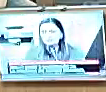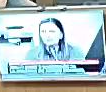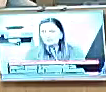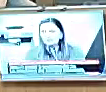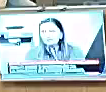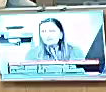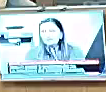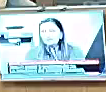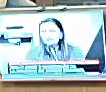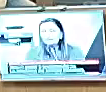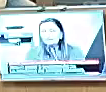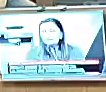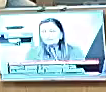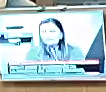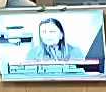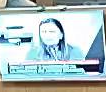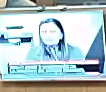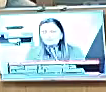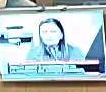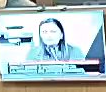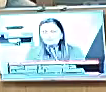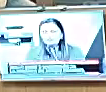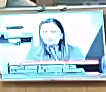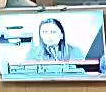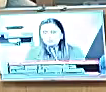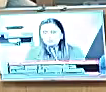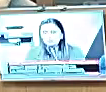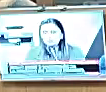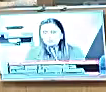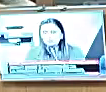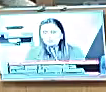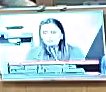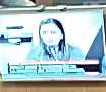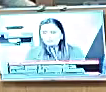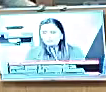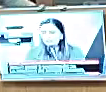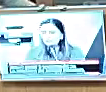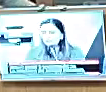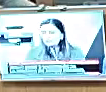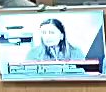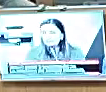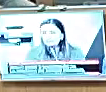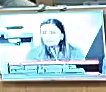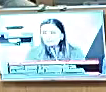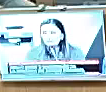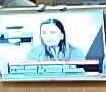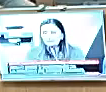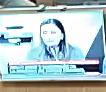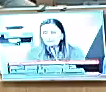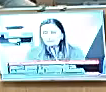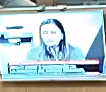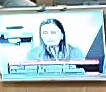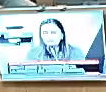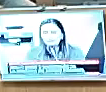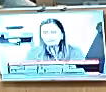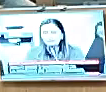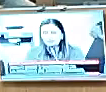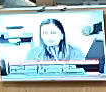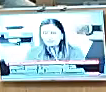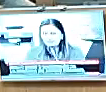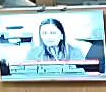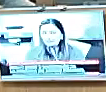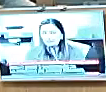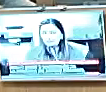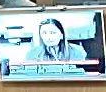é é simplesmente pelo fato da gente procon cronograma que seja factível de ser cumprido e entrega de resultados concretos sejam